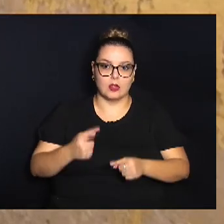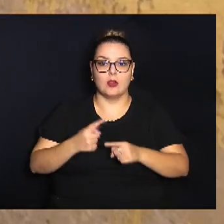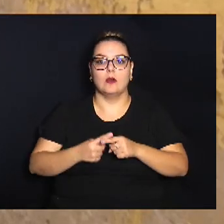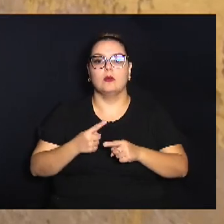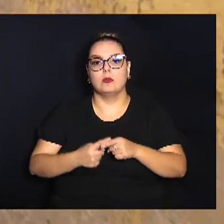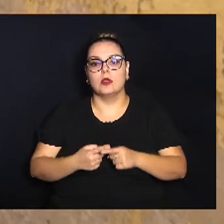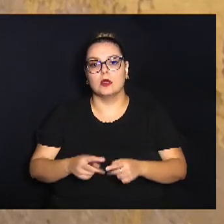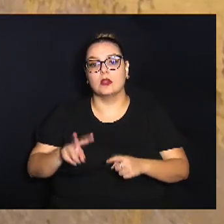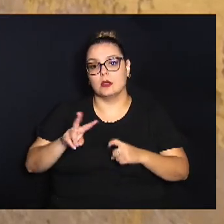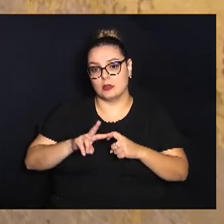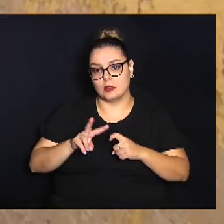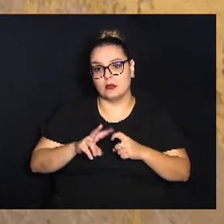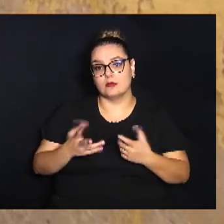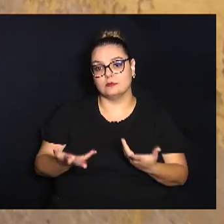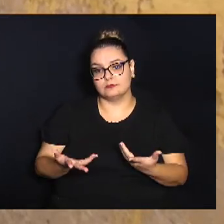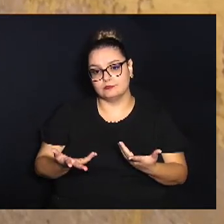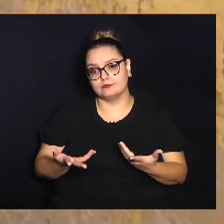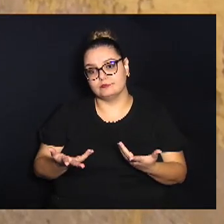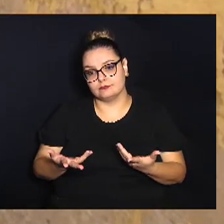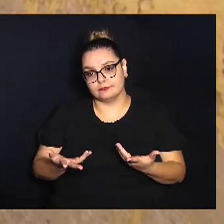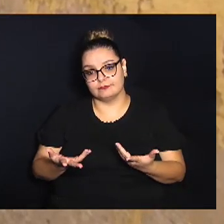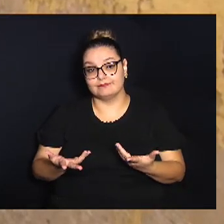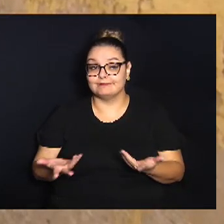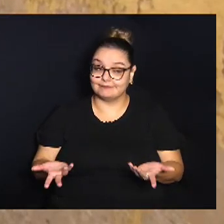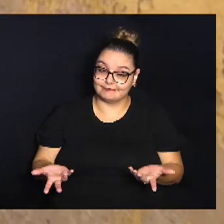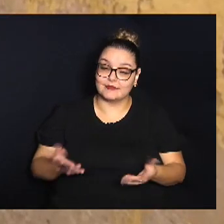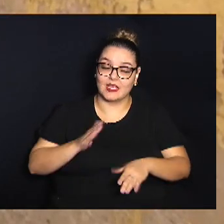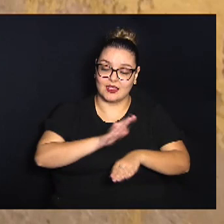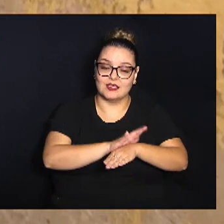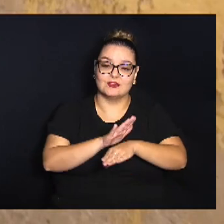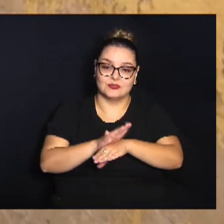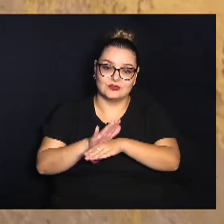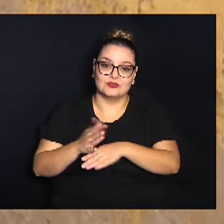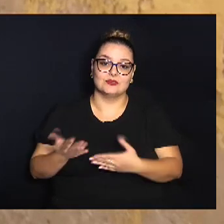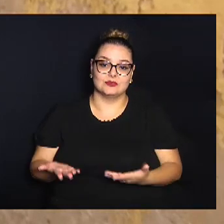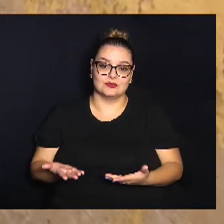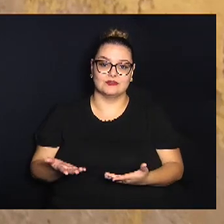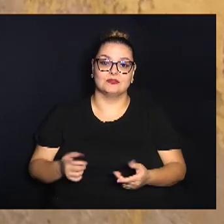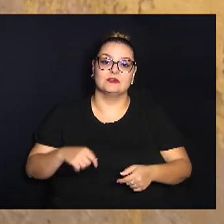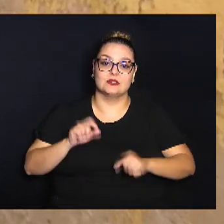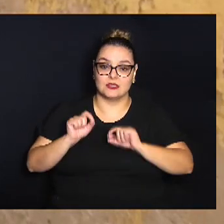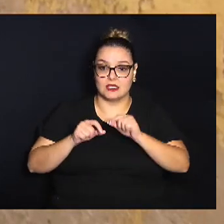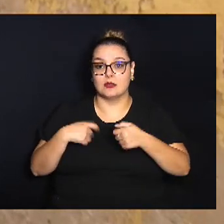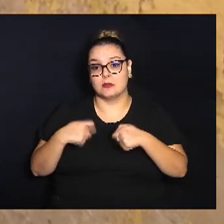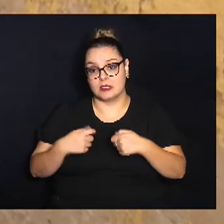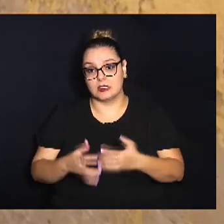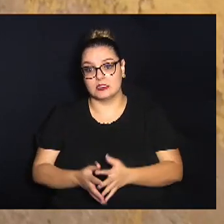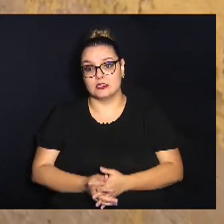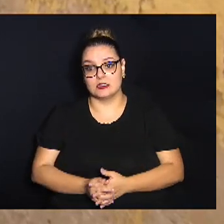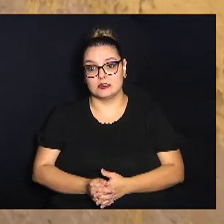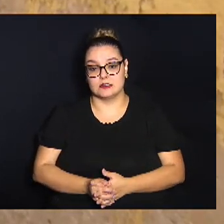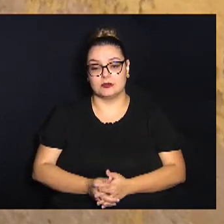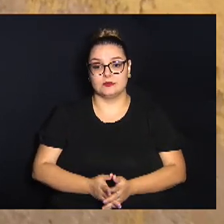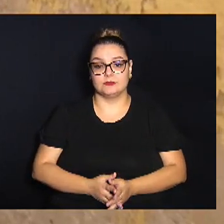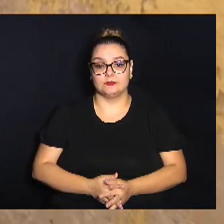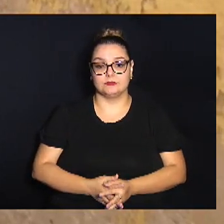sendo veterinária, você acaba inevitavelmente ajudando quem precisa.